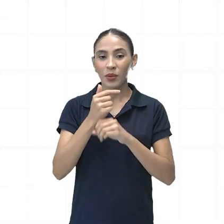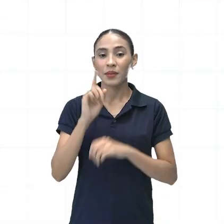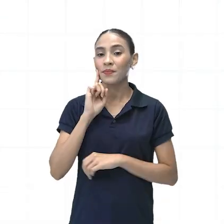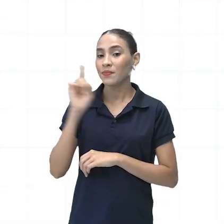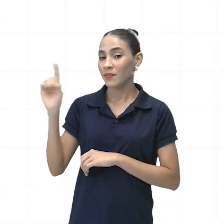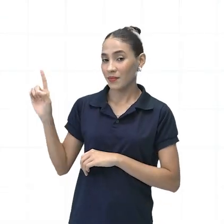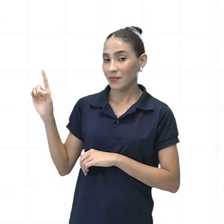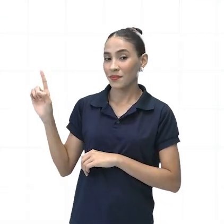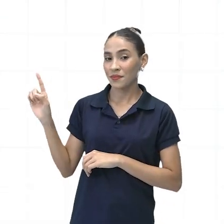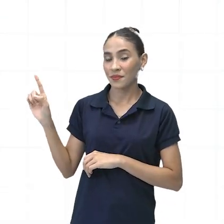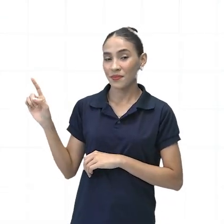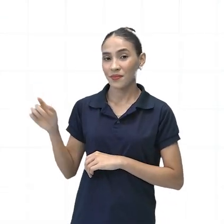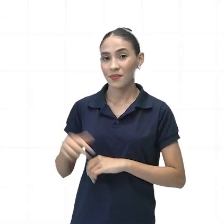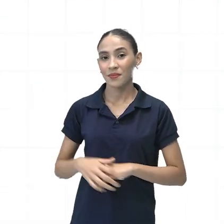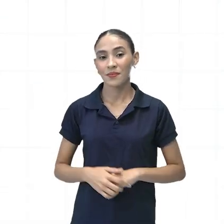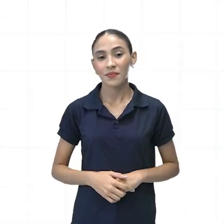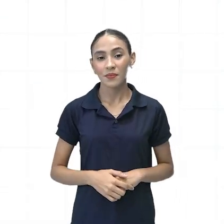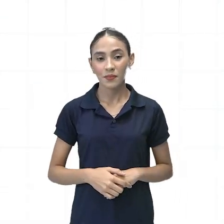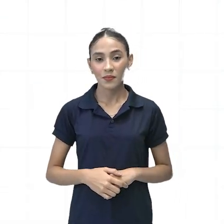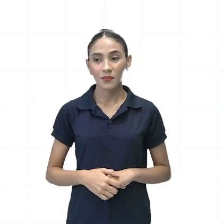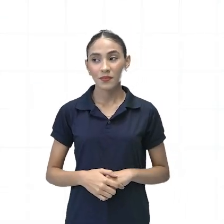átomo.